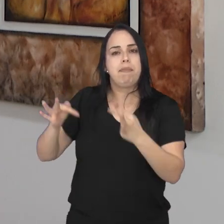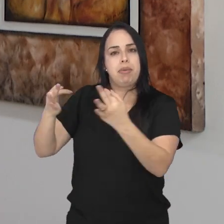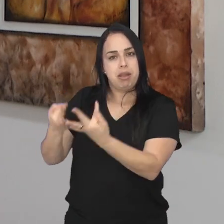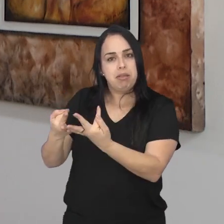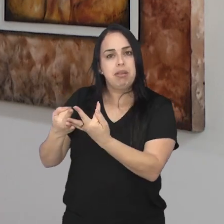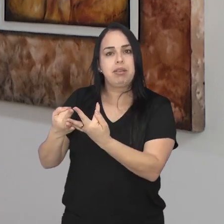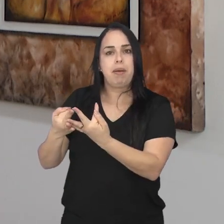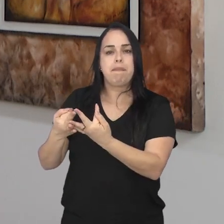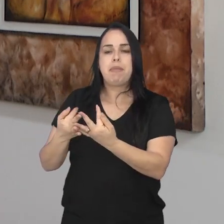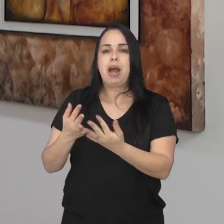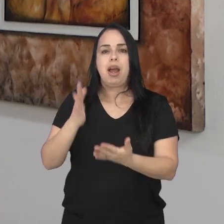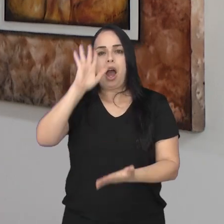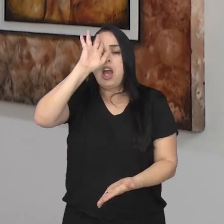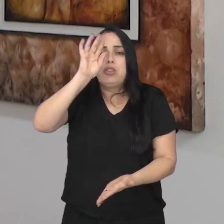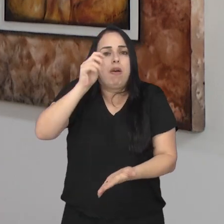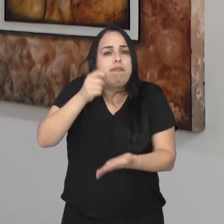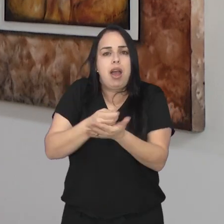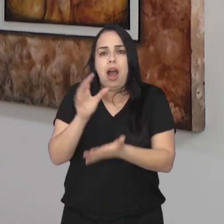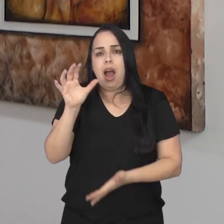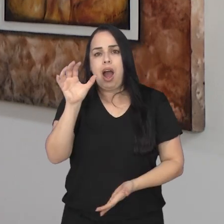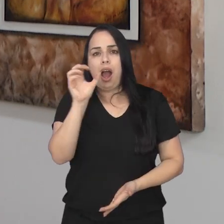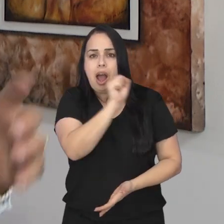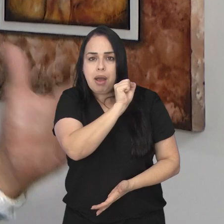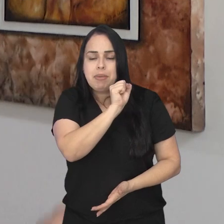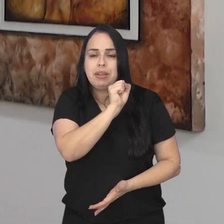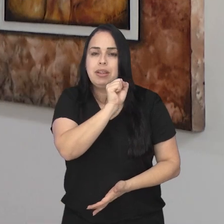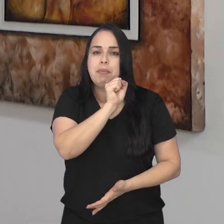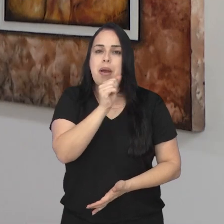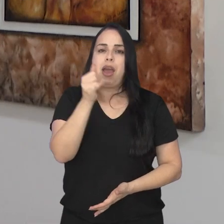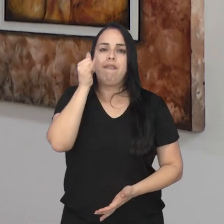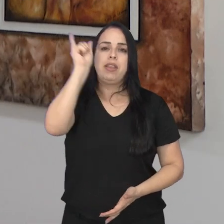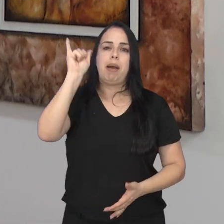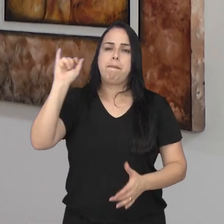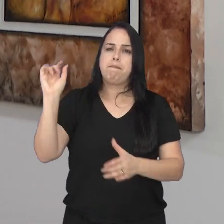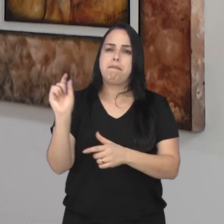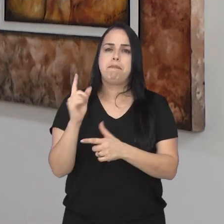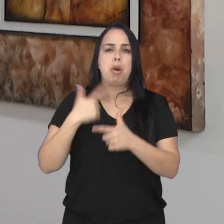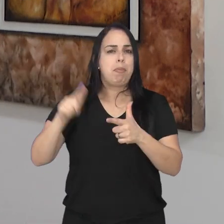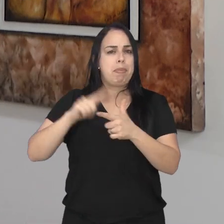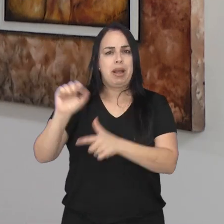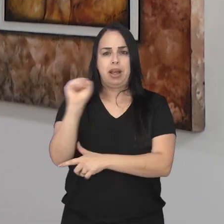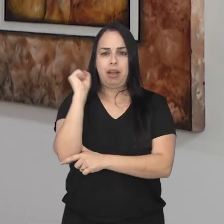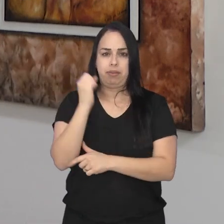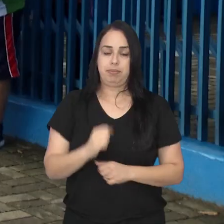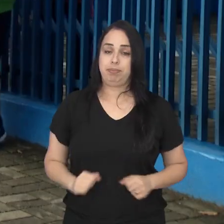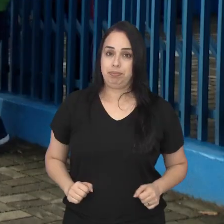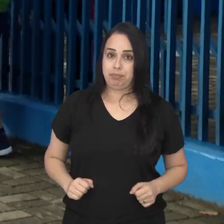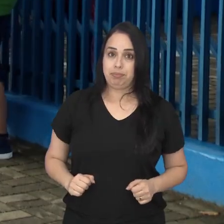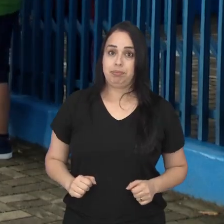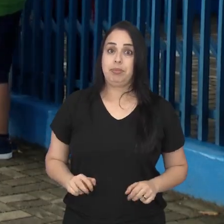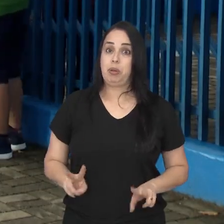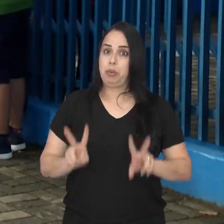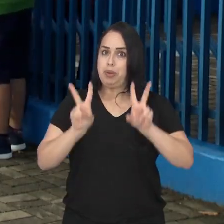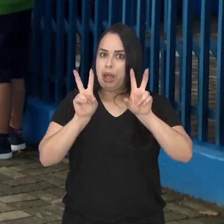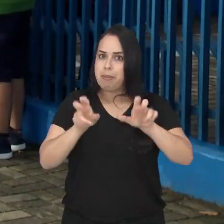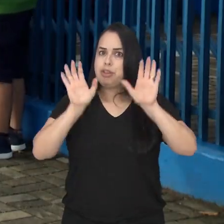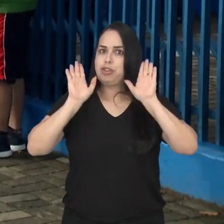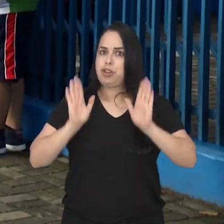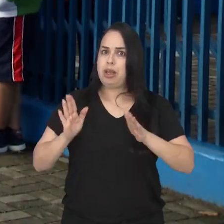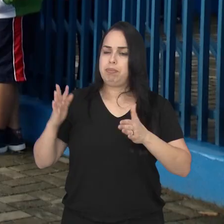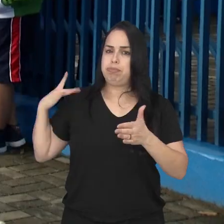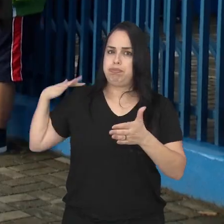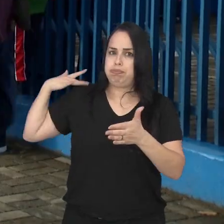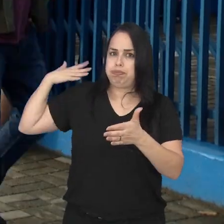para que se possa resolver esse problema antes que ele chegue a uma situação muito pior o assunto já está em Pauta